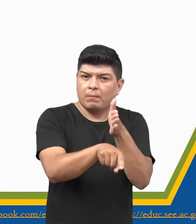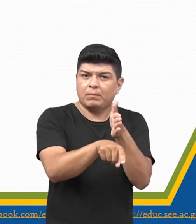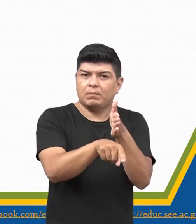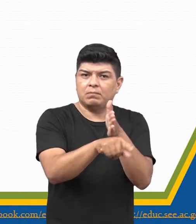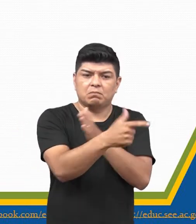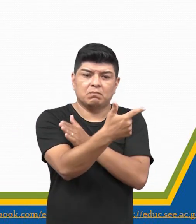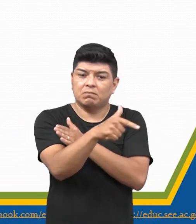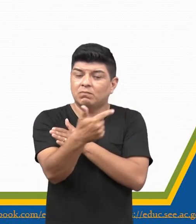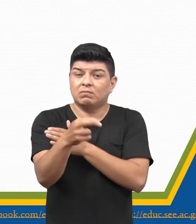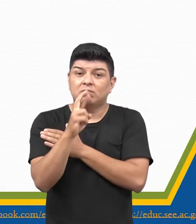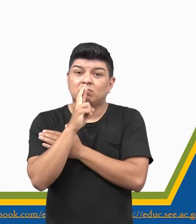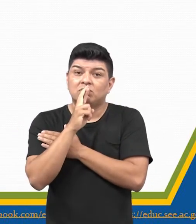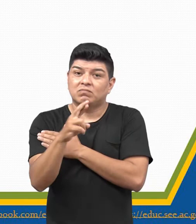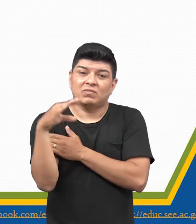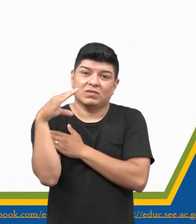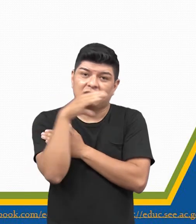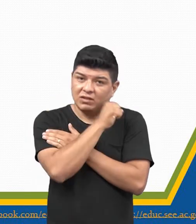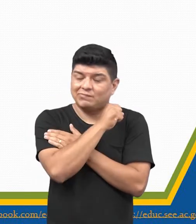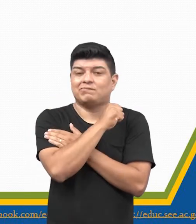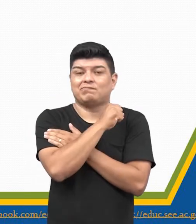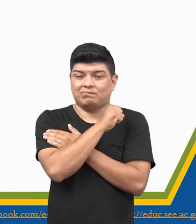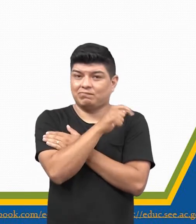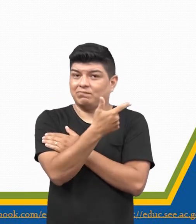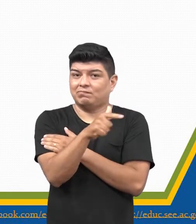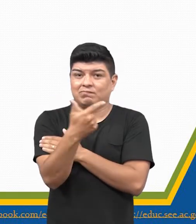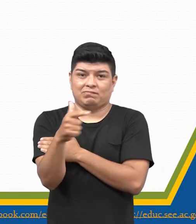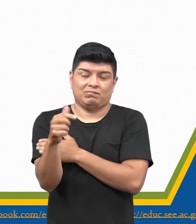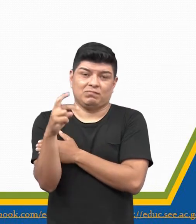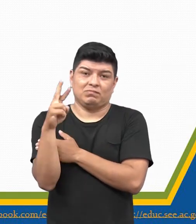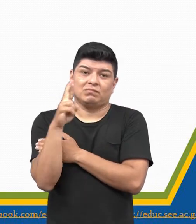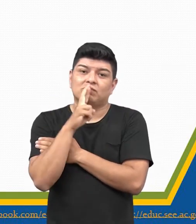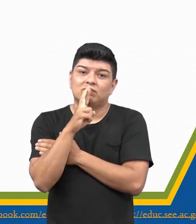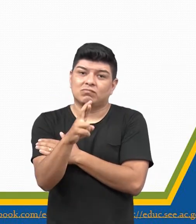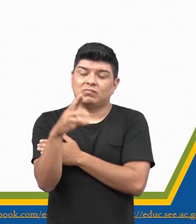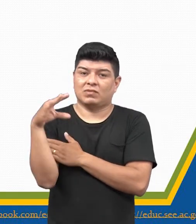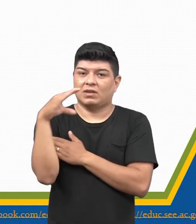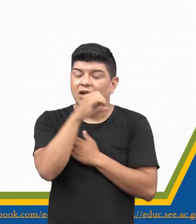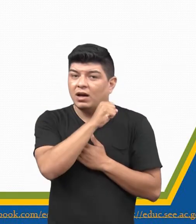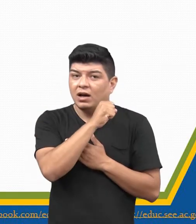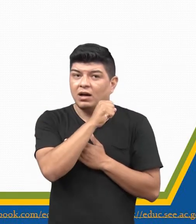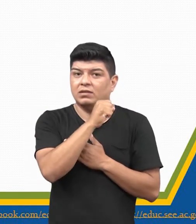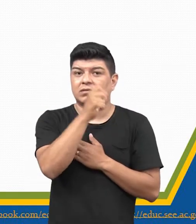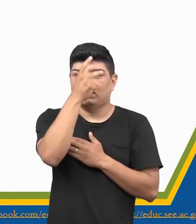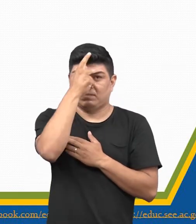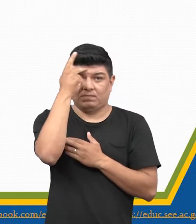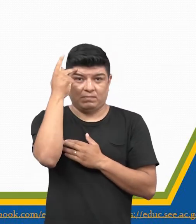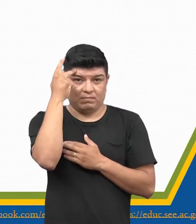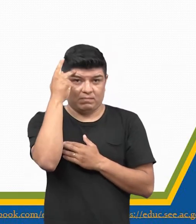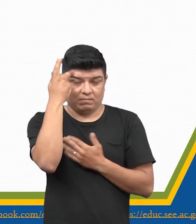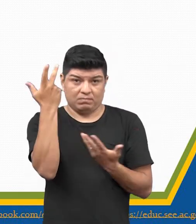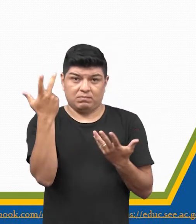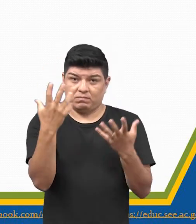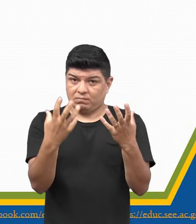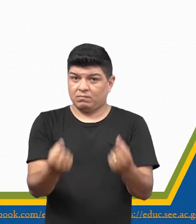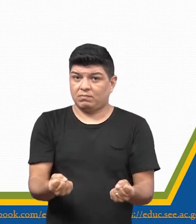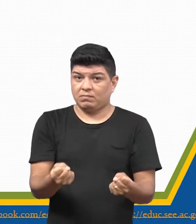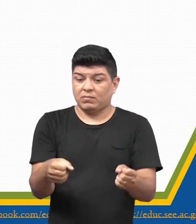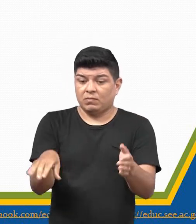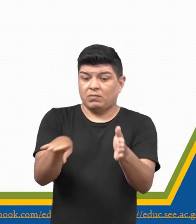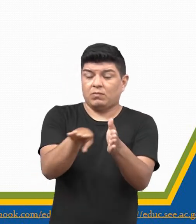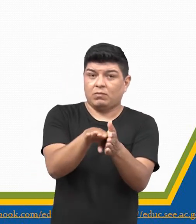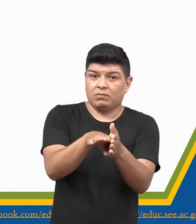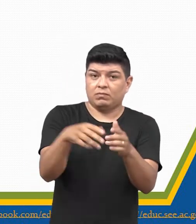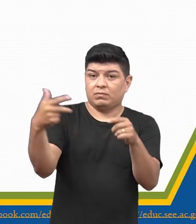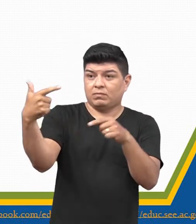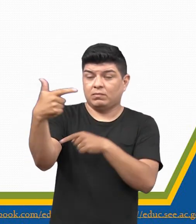que não têm respostas imediatas, que não têm respostas prévias, para que o seu interlocutor possa chegar